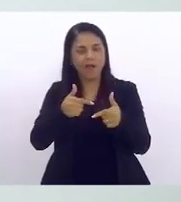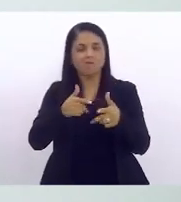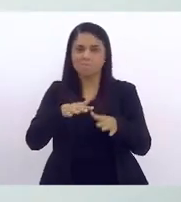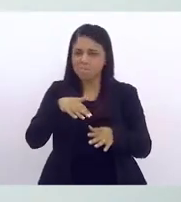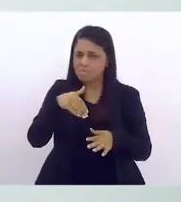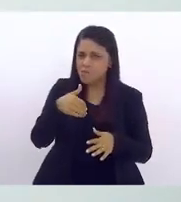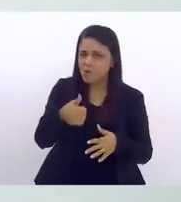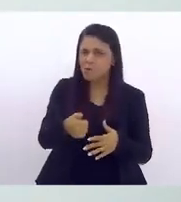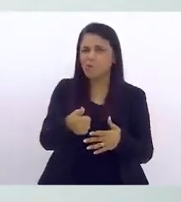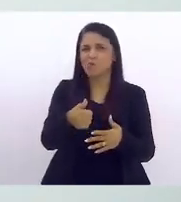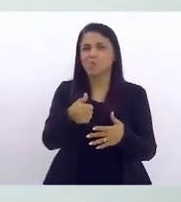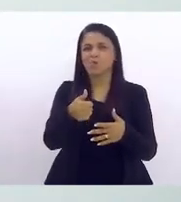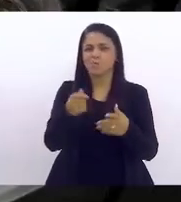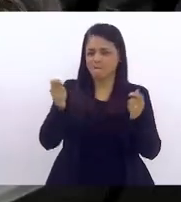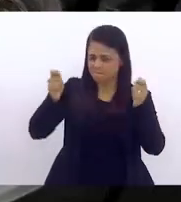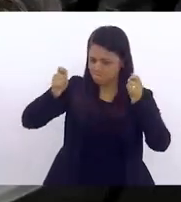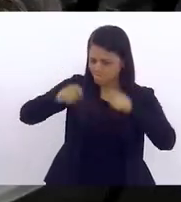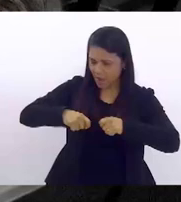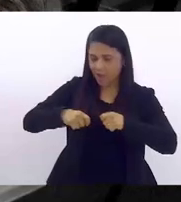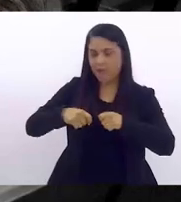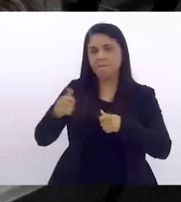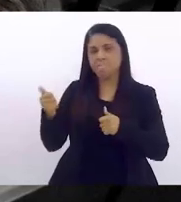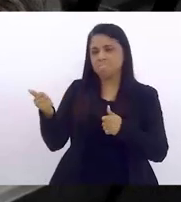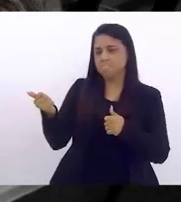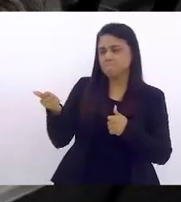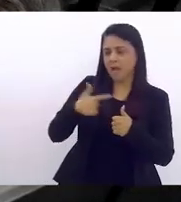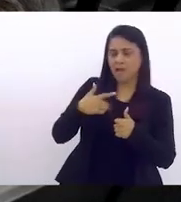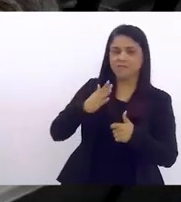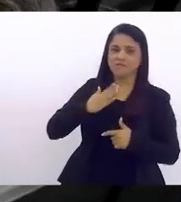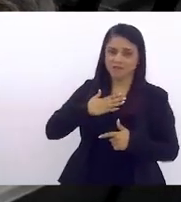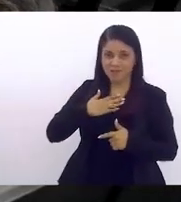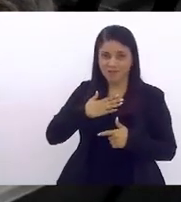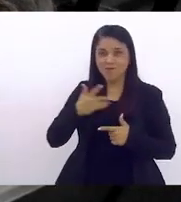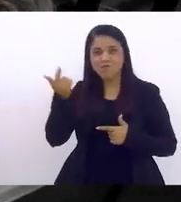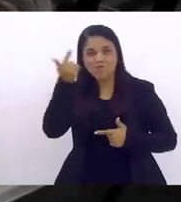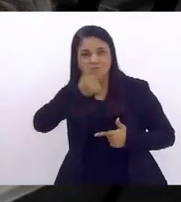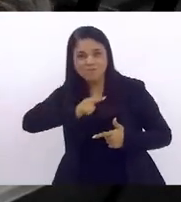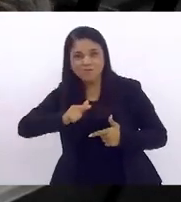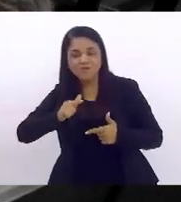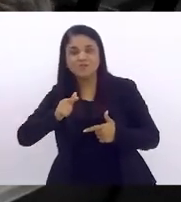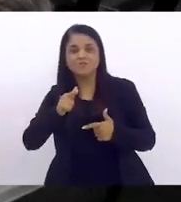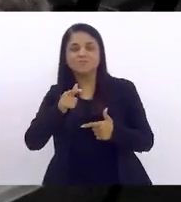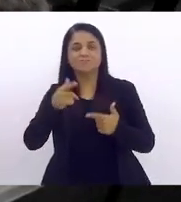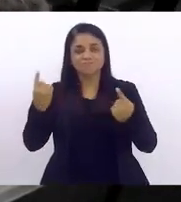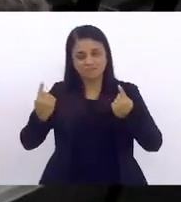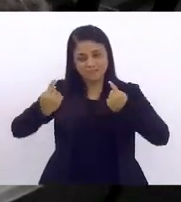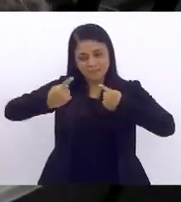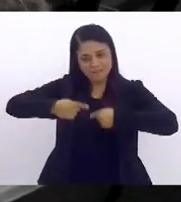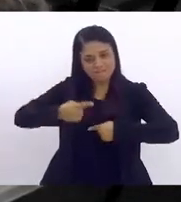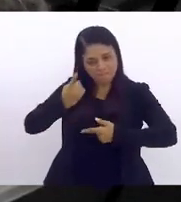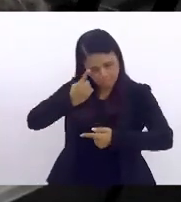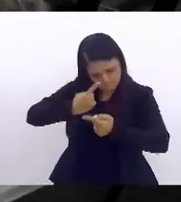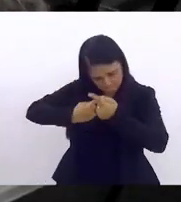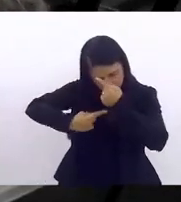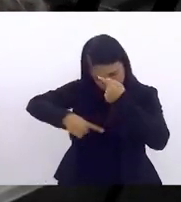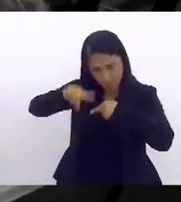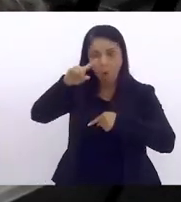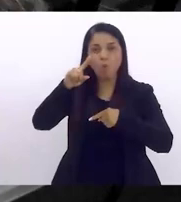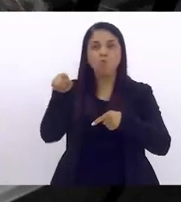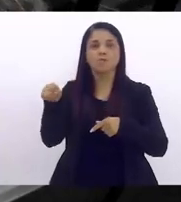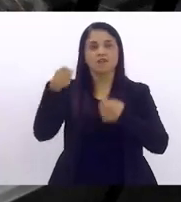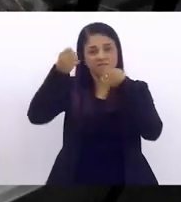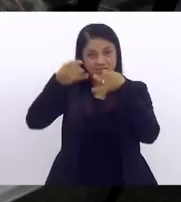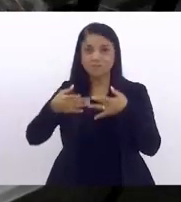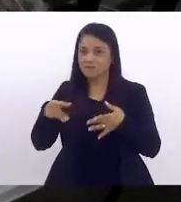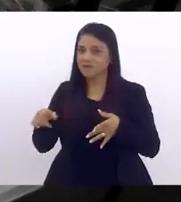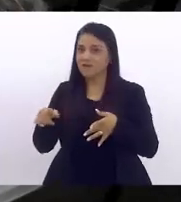certamente, com muito mais competência do que eu, conseguindo aí fazer os enormes desafios que ela vai traçar,